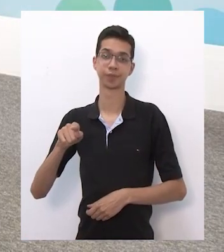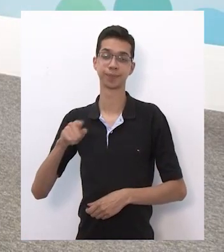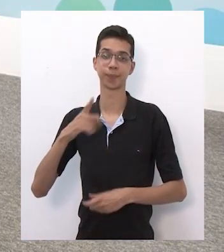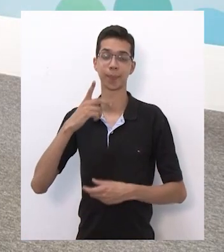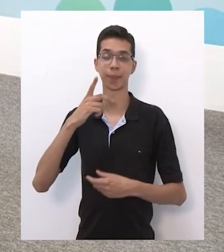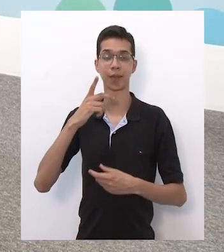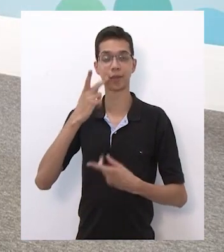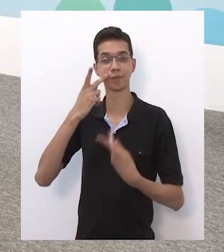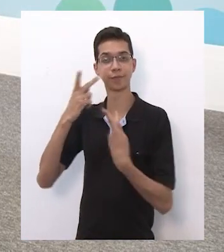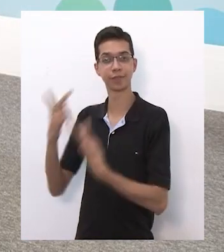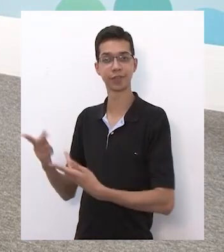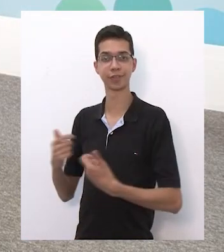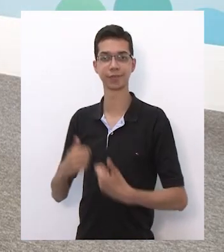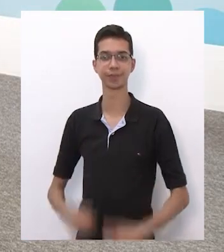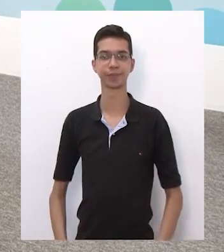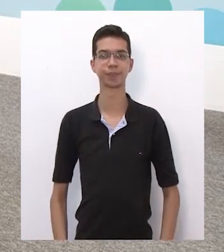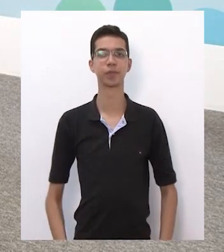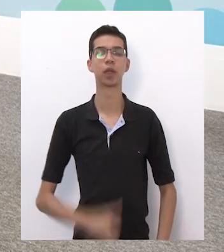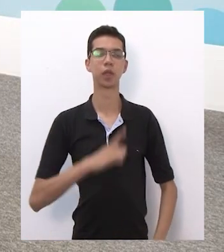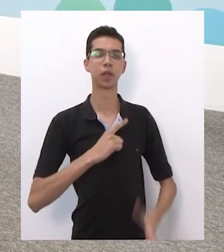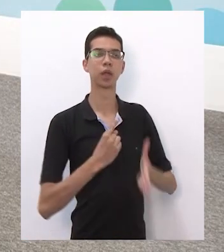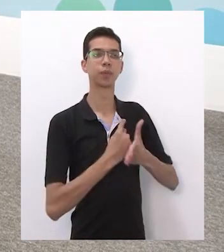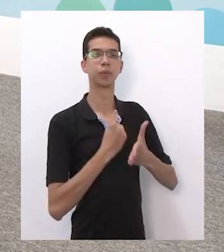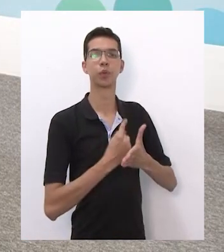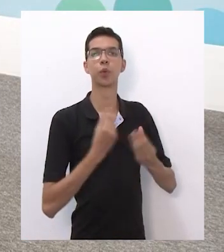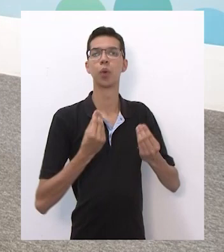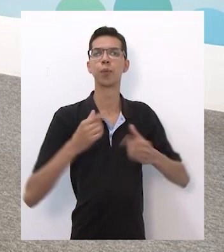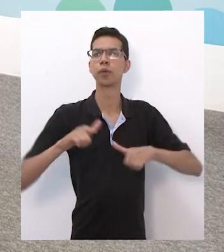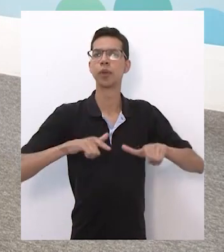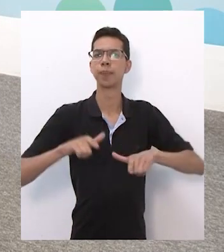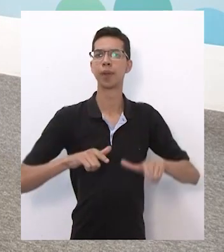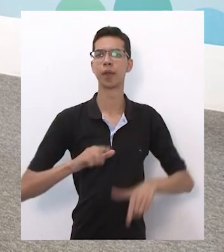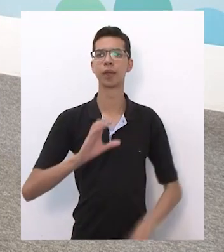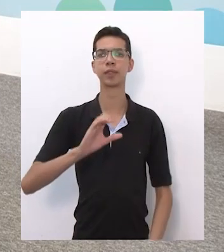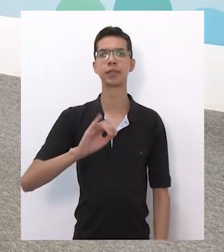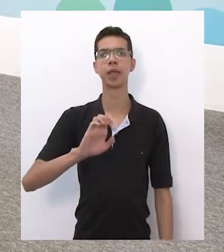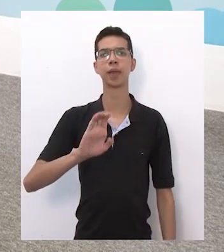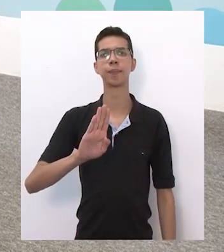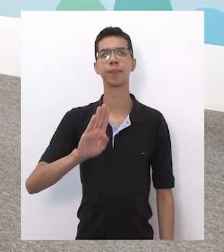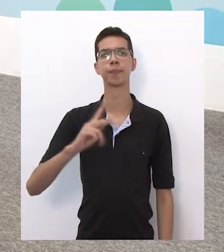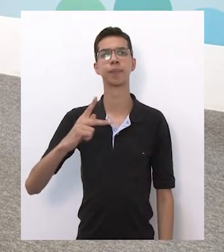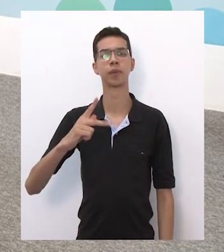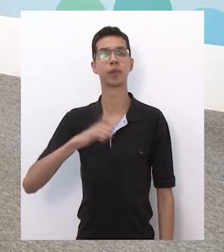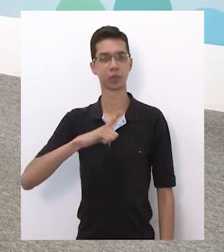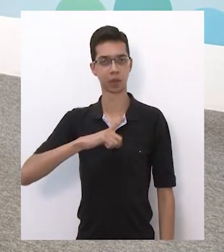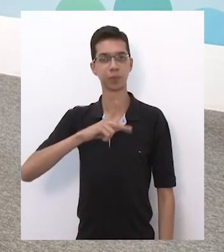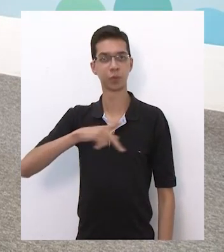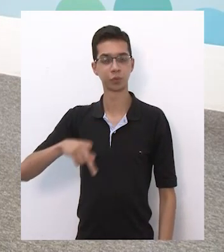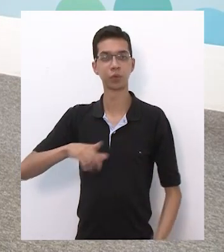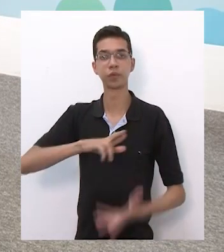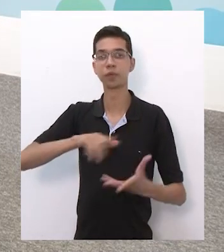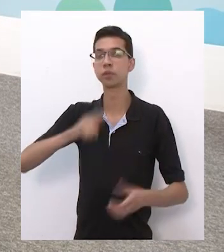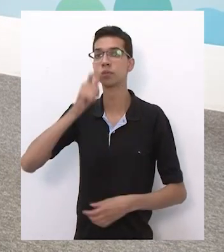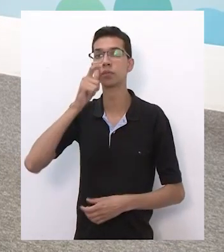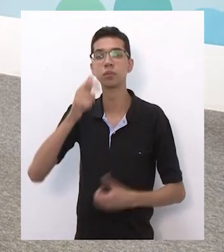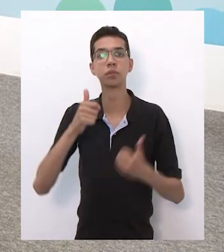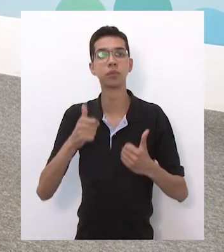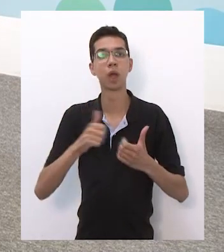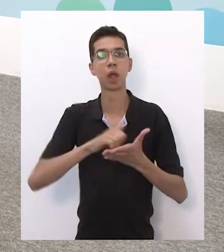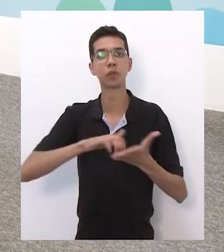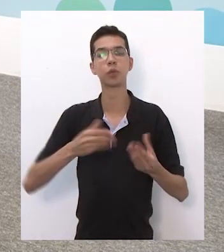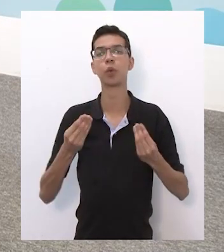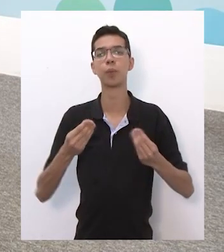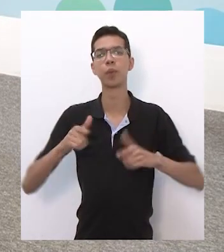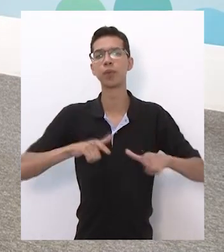pergunta recorrente foi: como faz para trabalhar no CIEB? Então, vários professores acharam muito interessantes as atividades. E é uma pergunta muito boa,